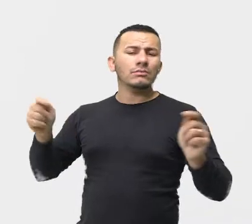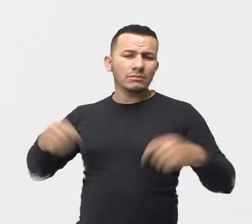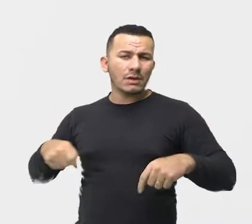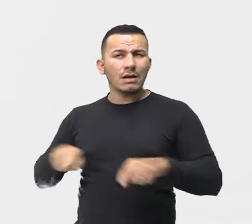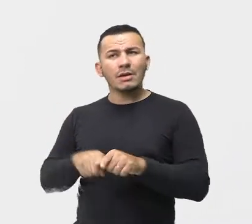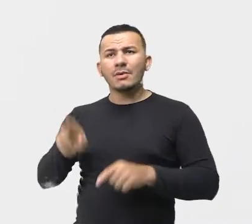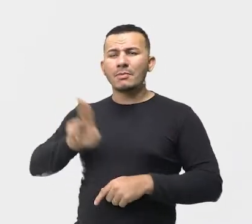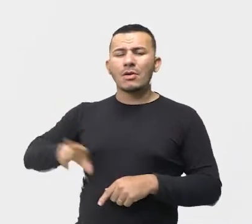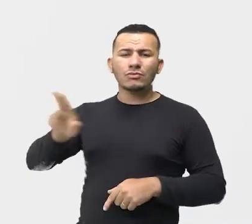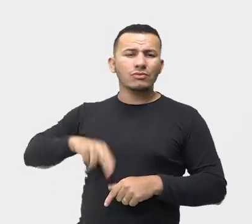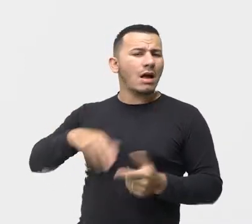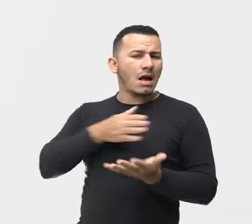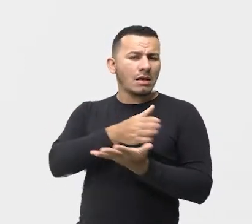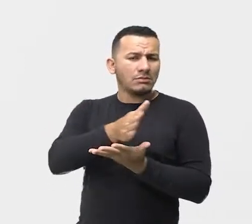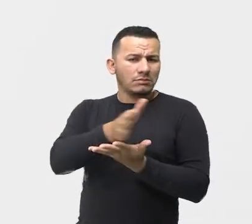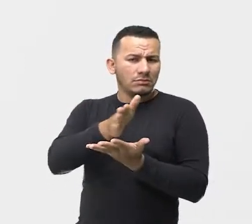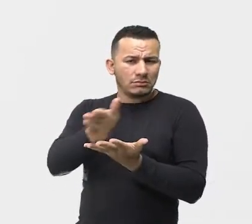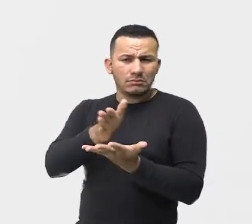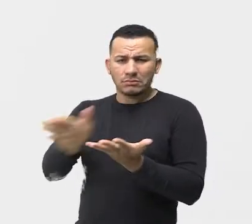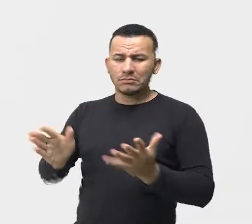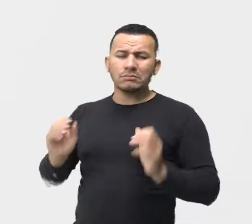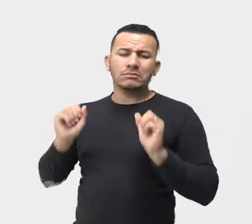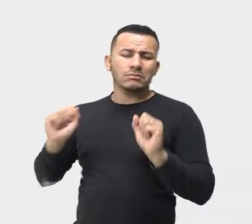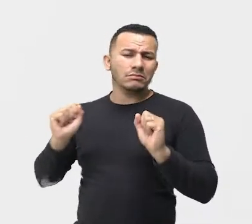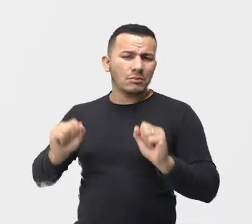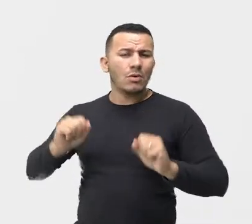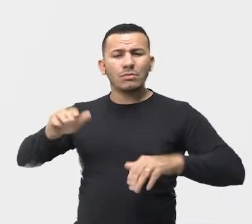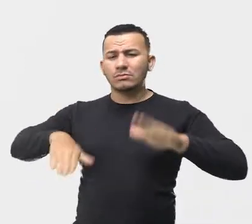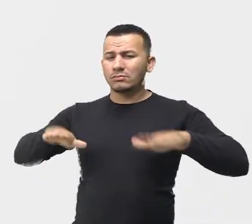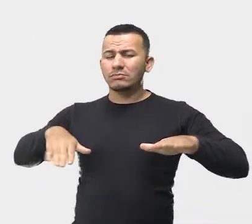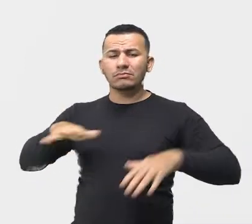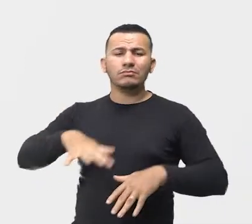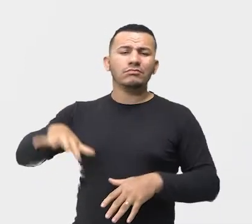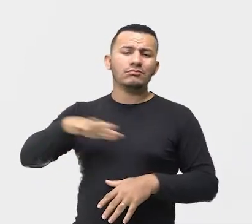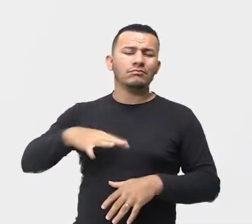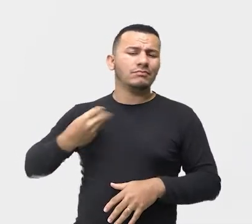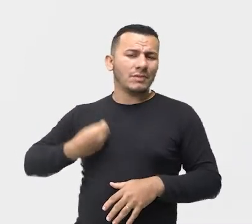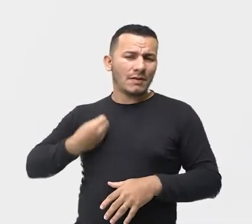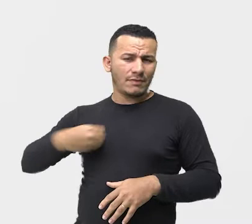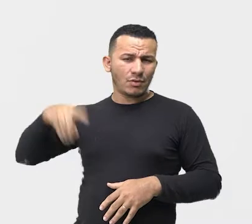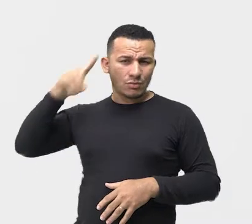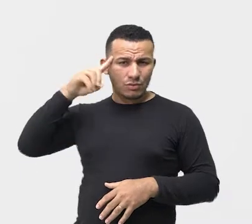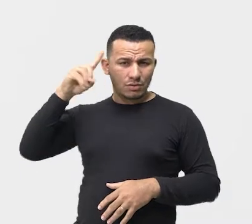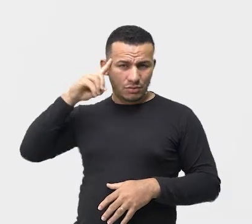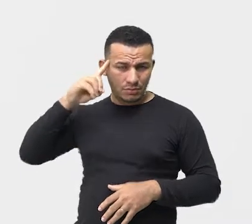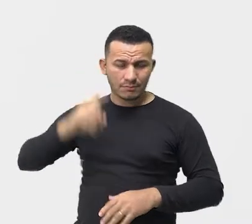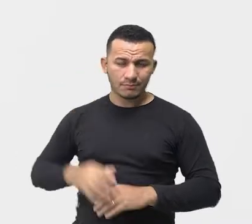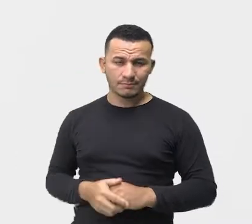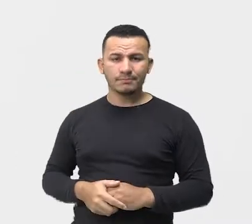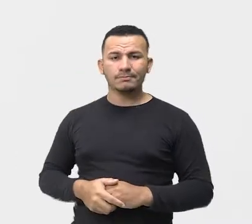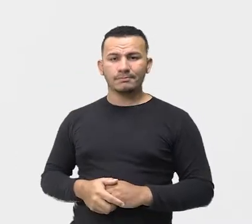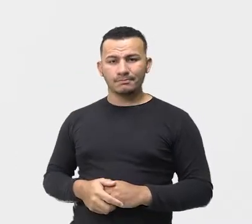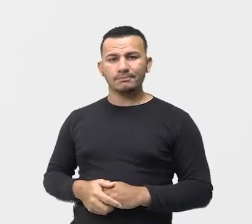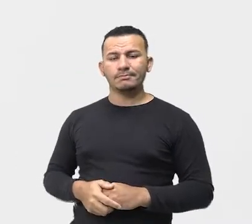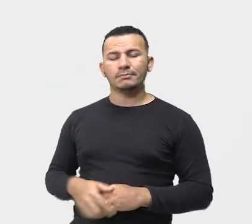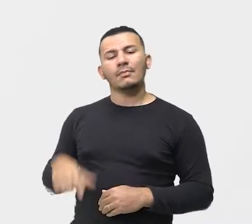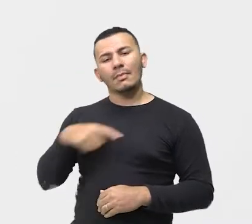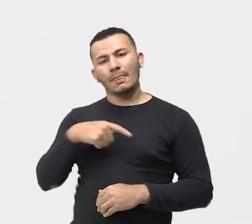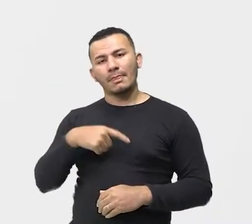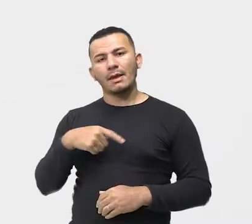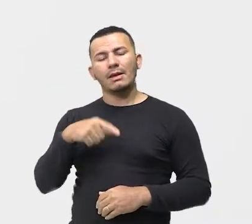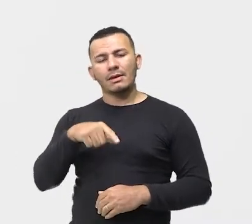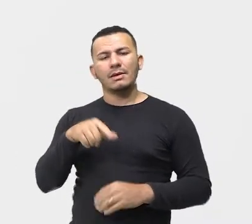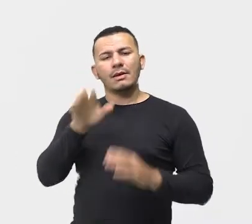utilizada em diversas circunstâncias da vida cotidiana Ok então a gente tem uma